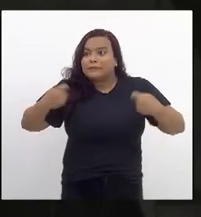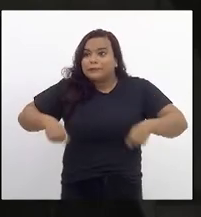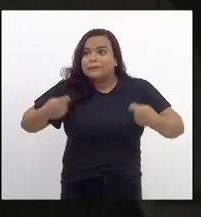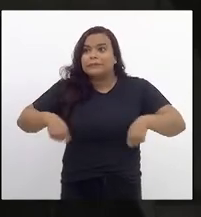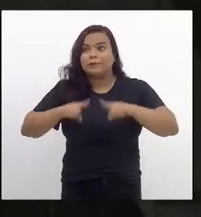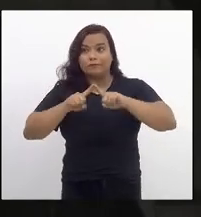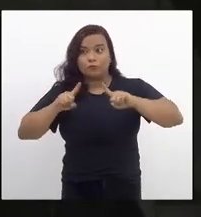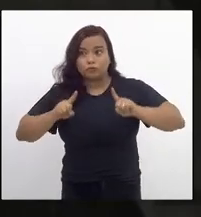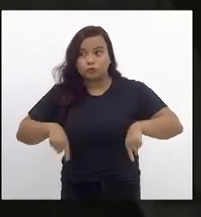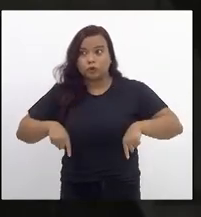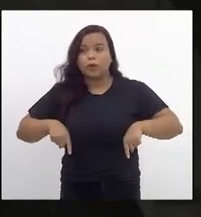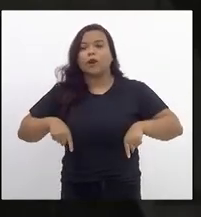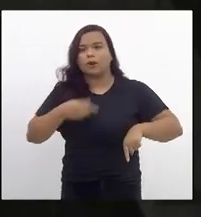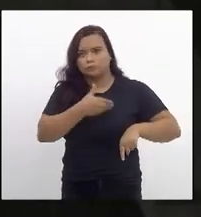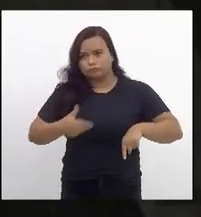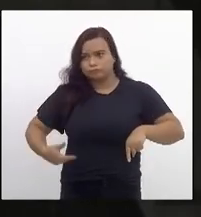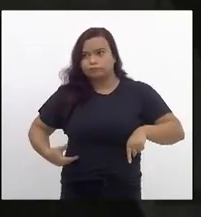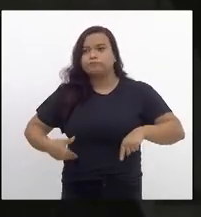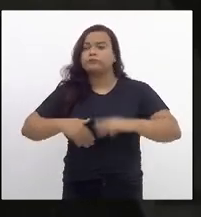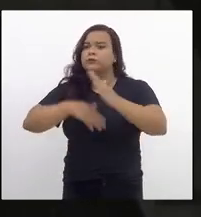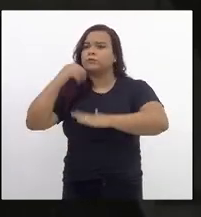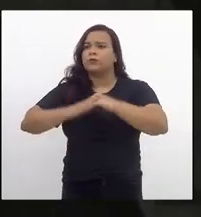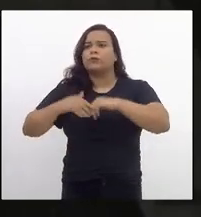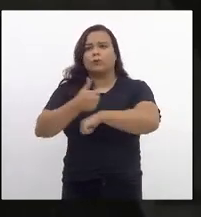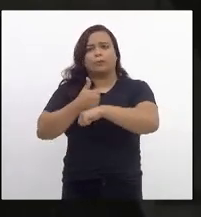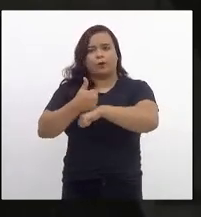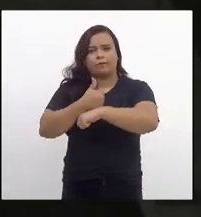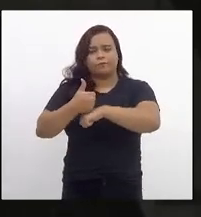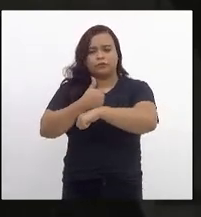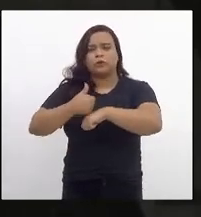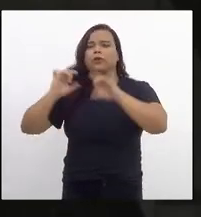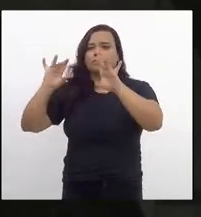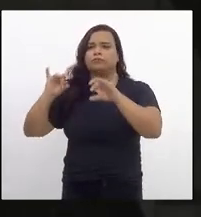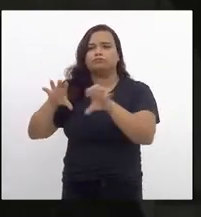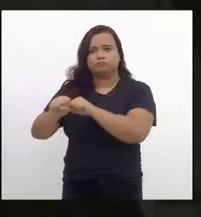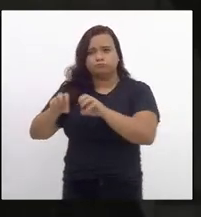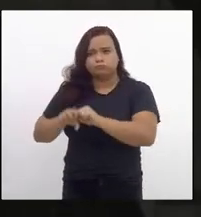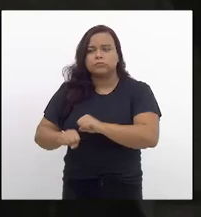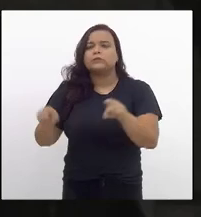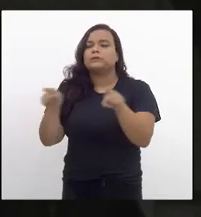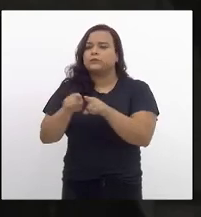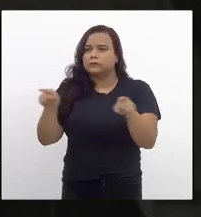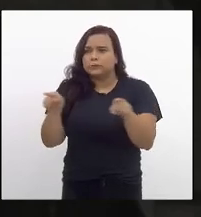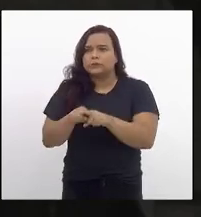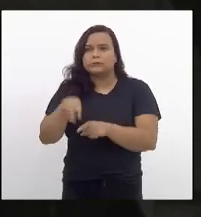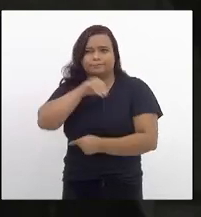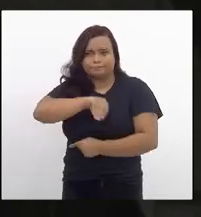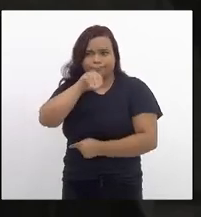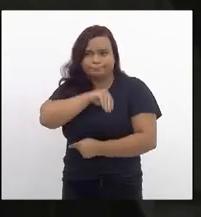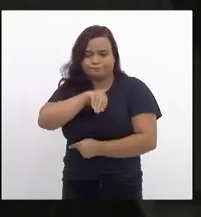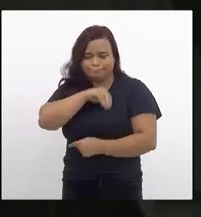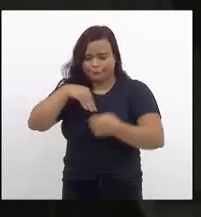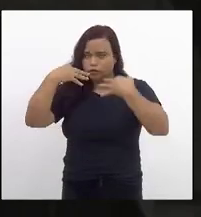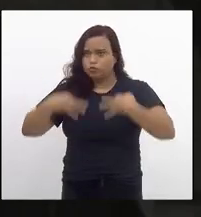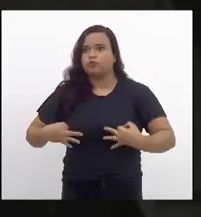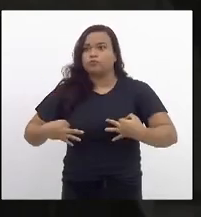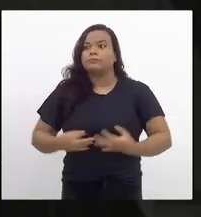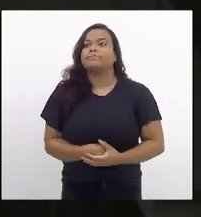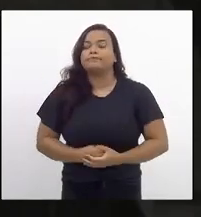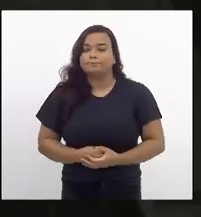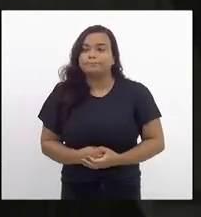Público qualificado e justamente remunerado travamos ainda